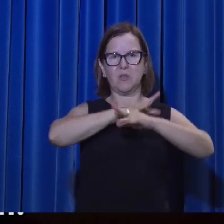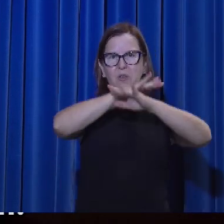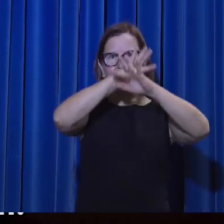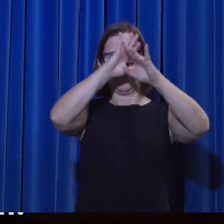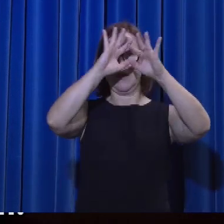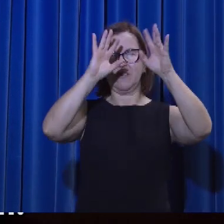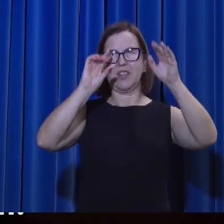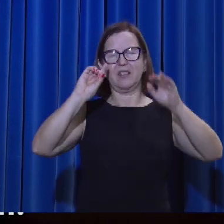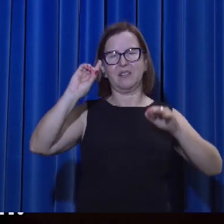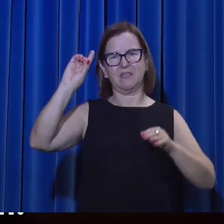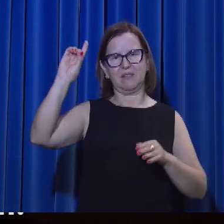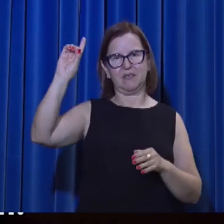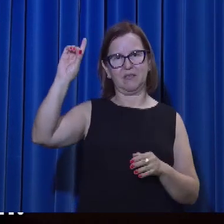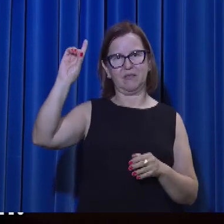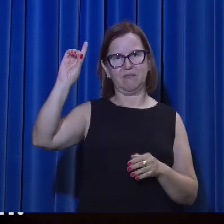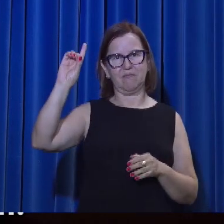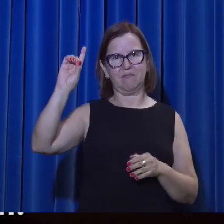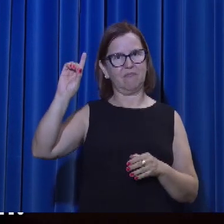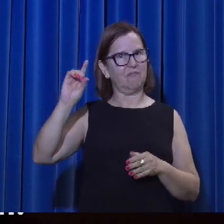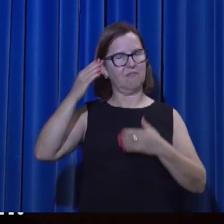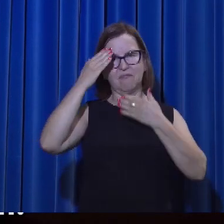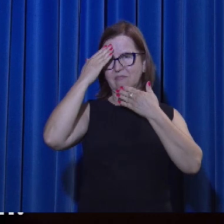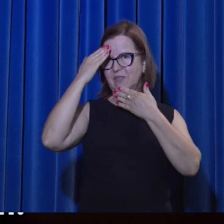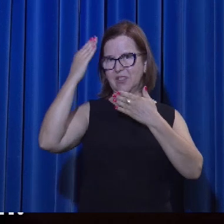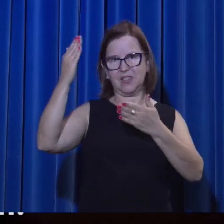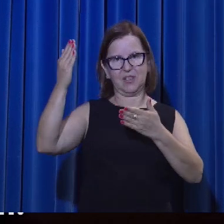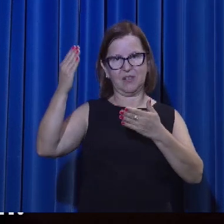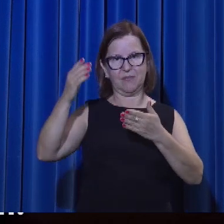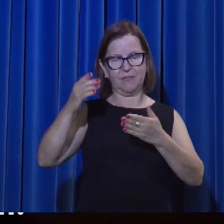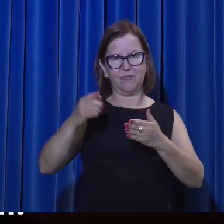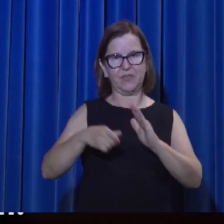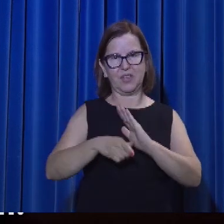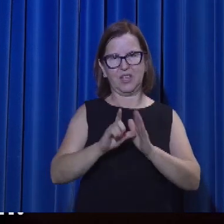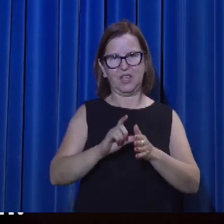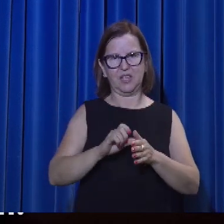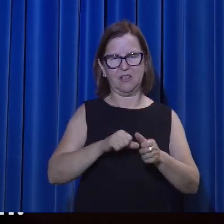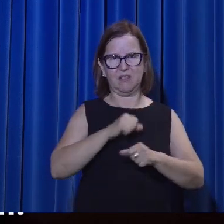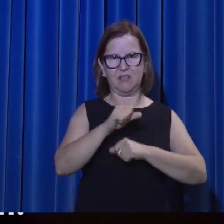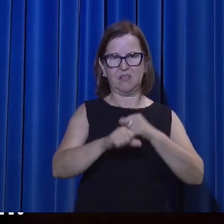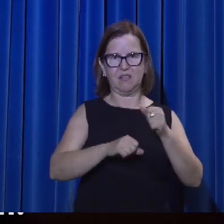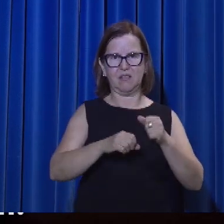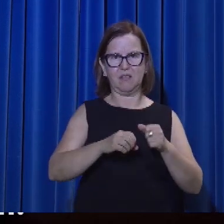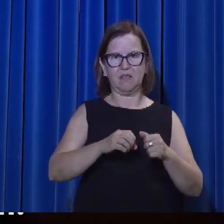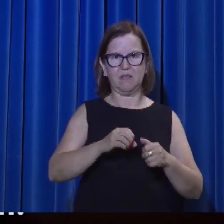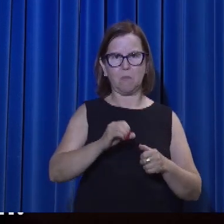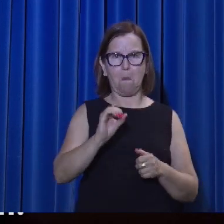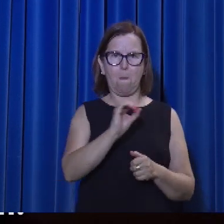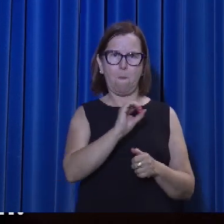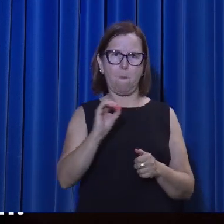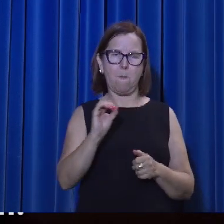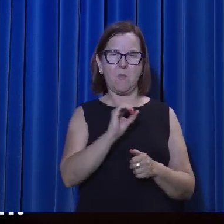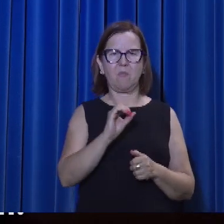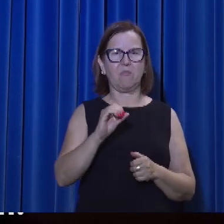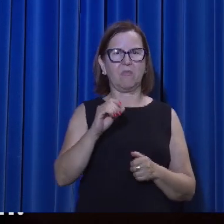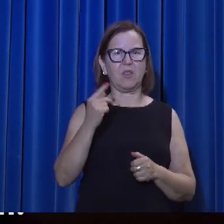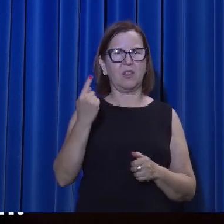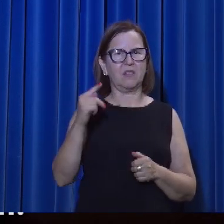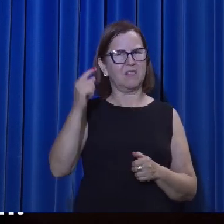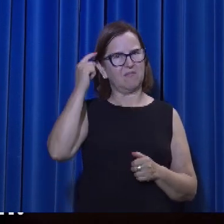como Deus, nem lhe deram graças. Antes, se tornaram nulos em seus próprios